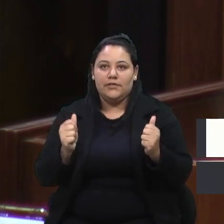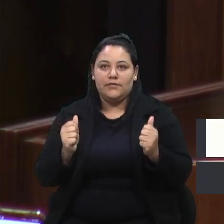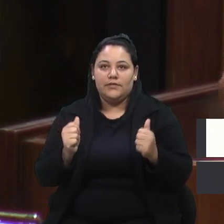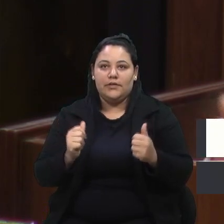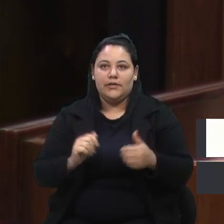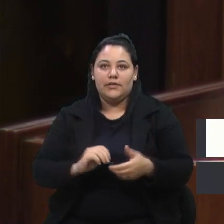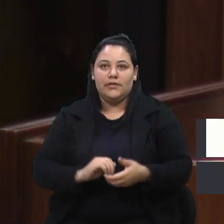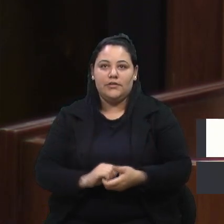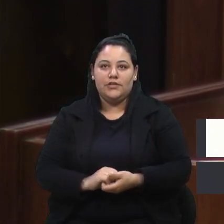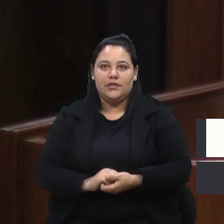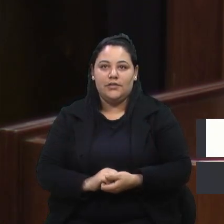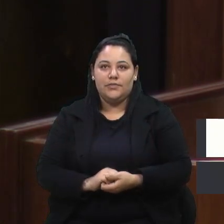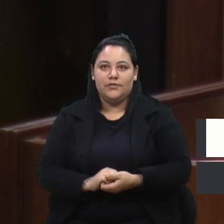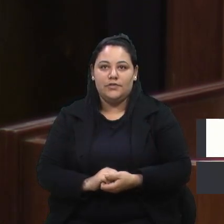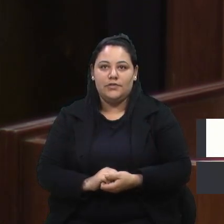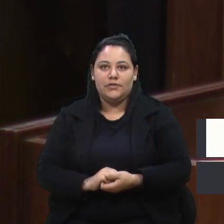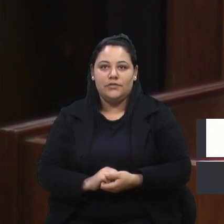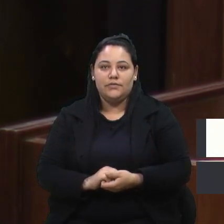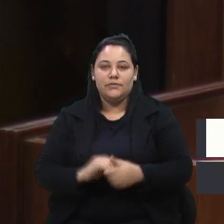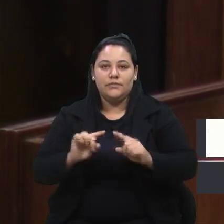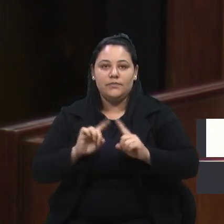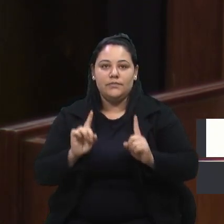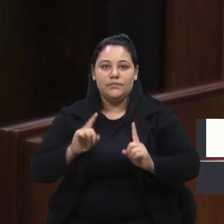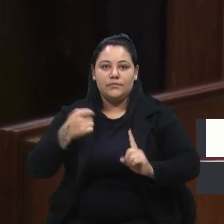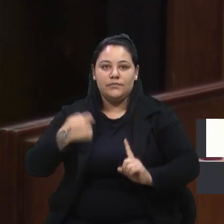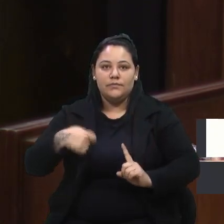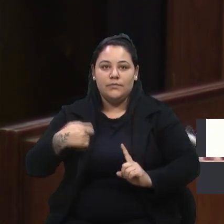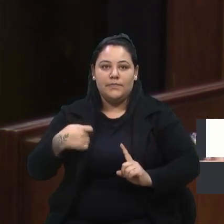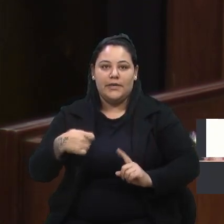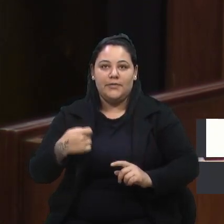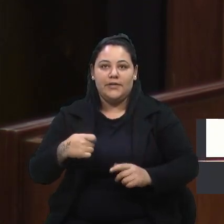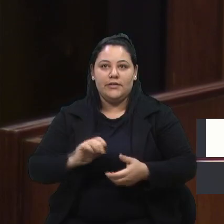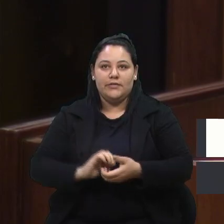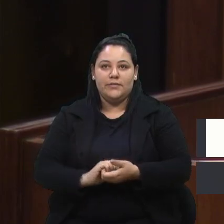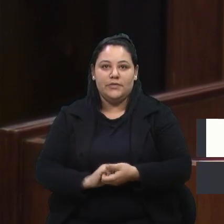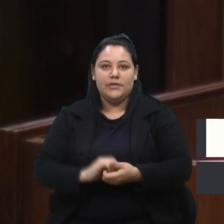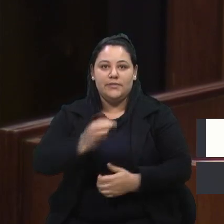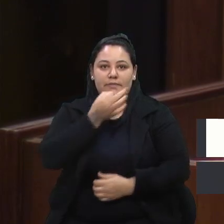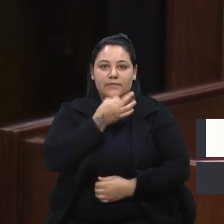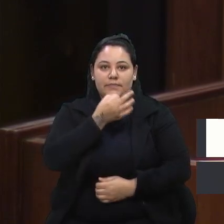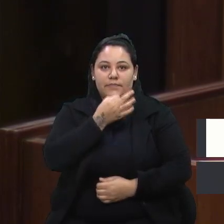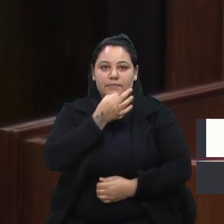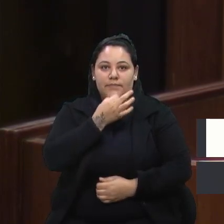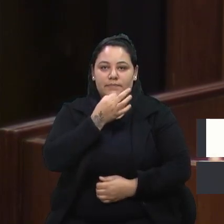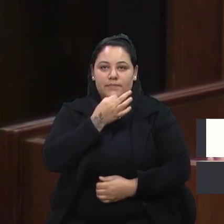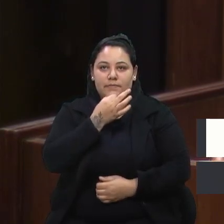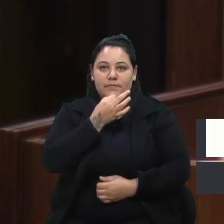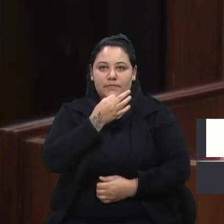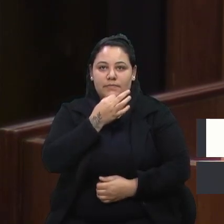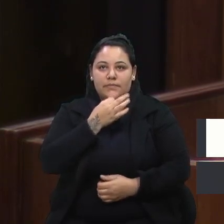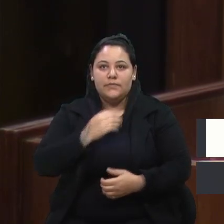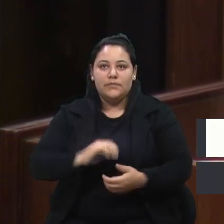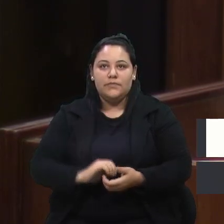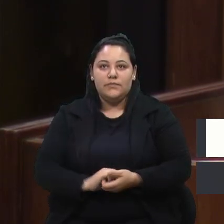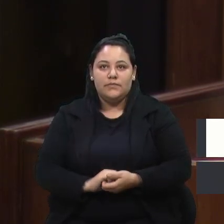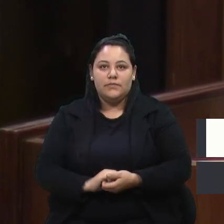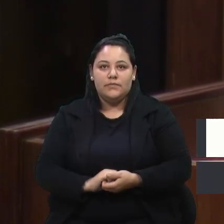a essa cidade. Mas eu quero lembrar que Caxias do Sul também passou por um grave problema.